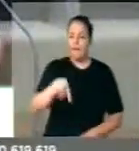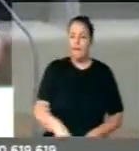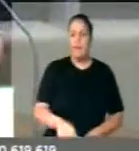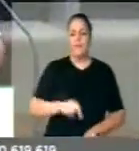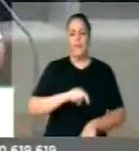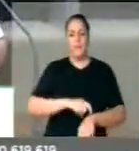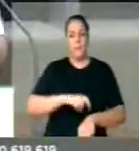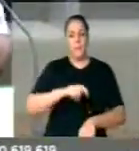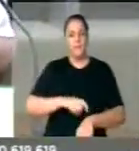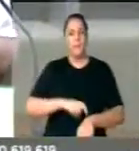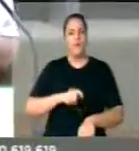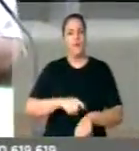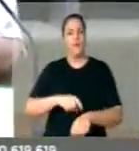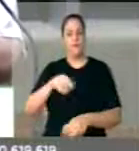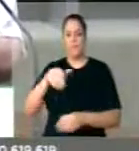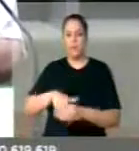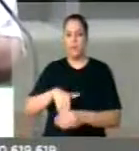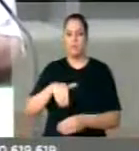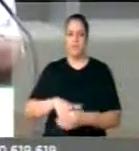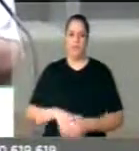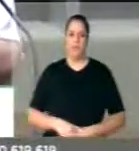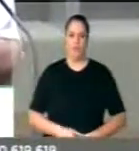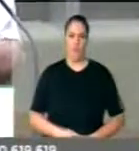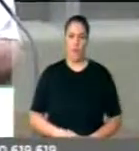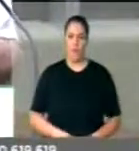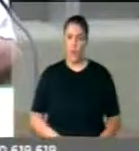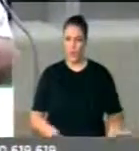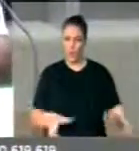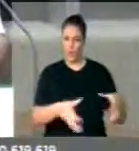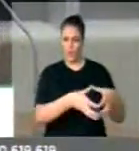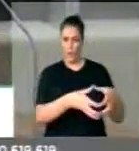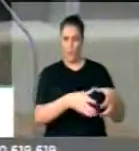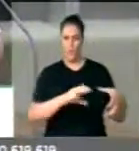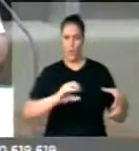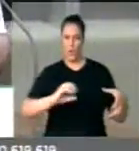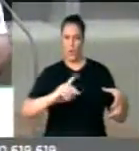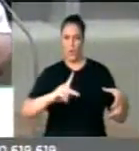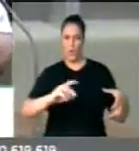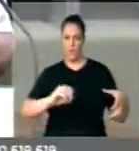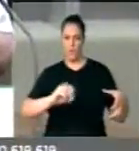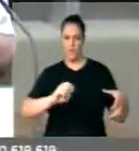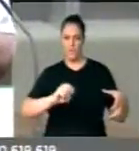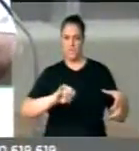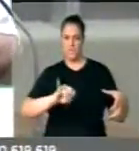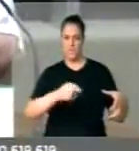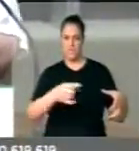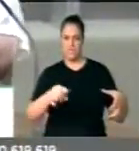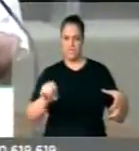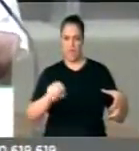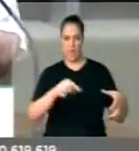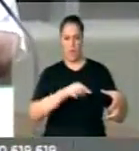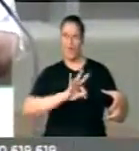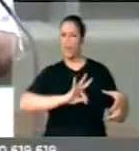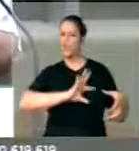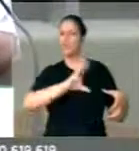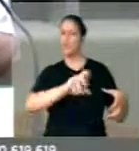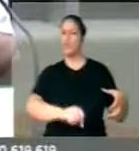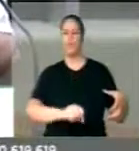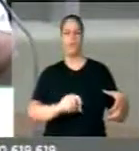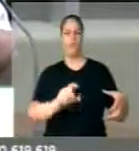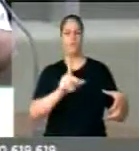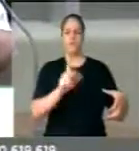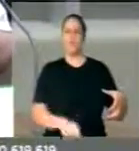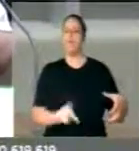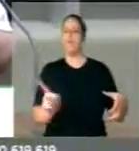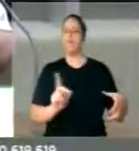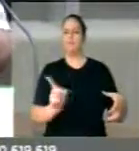eleições. Parte dos que integram o bloco de oposição que se formou não o fazem para combater as